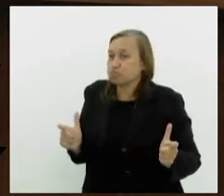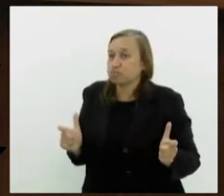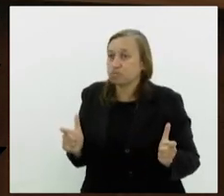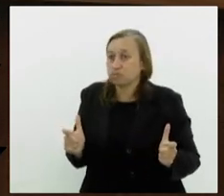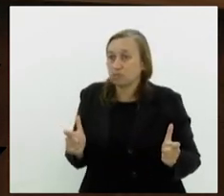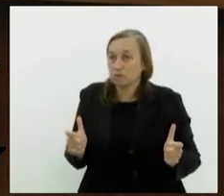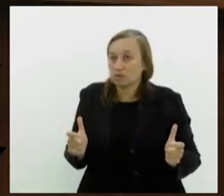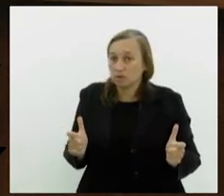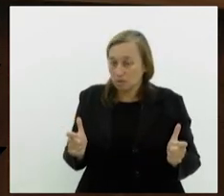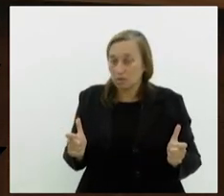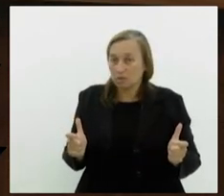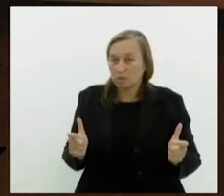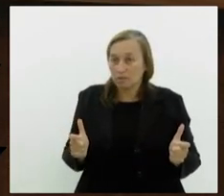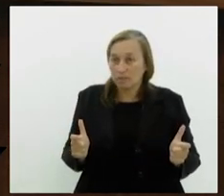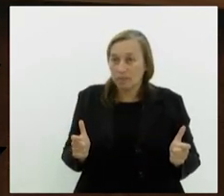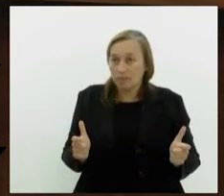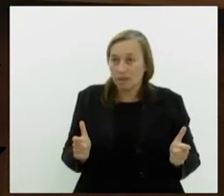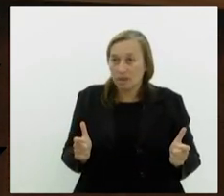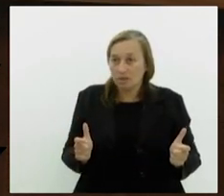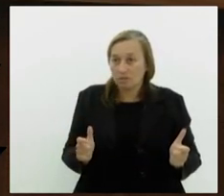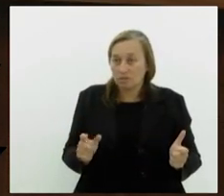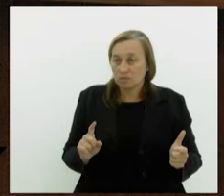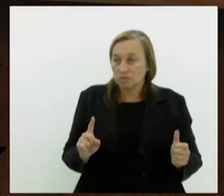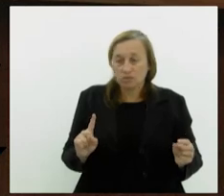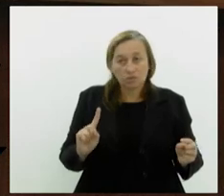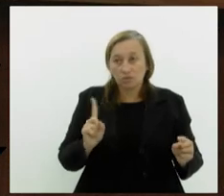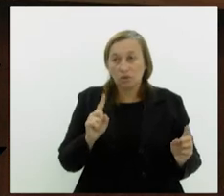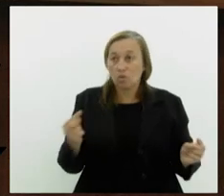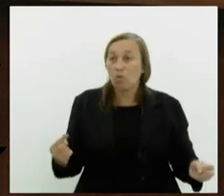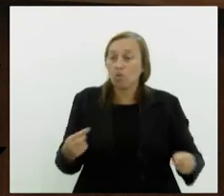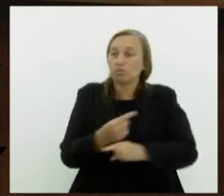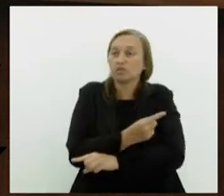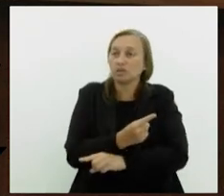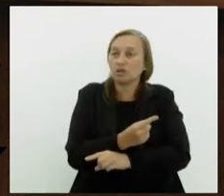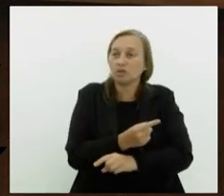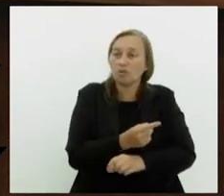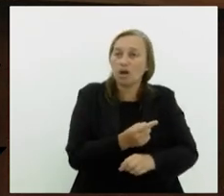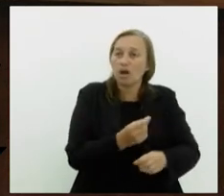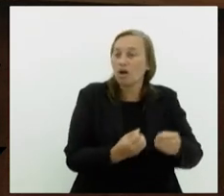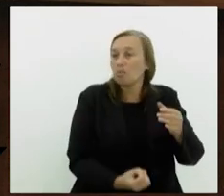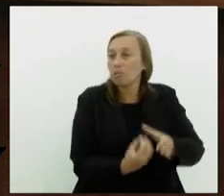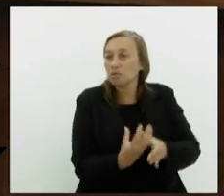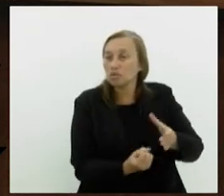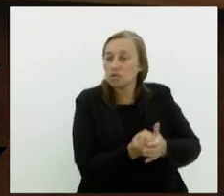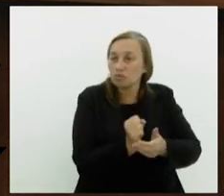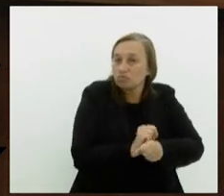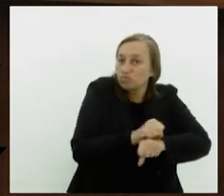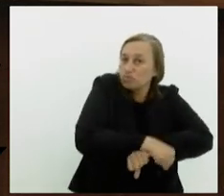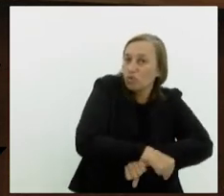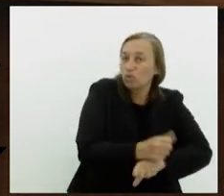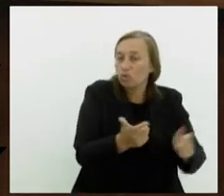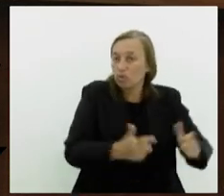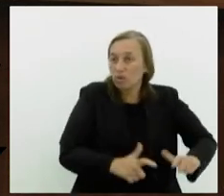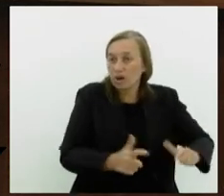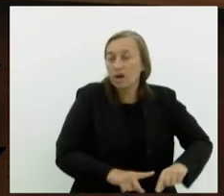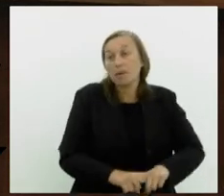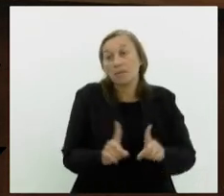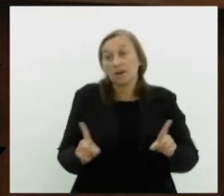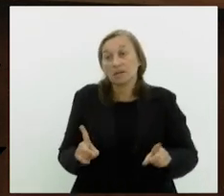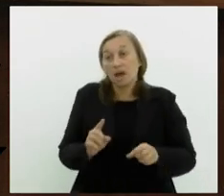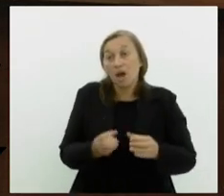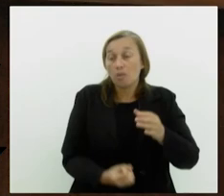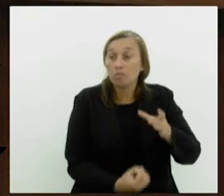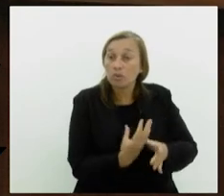que ser larga escala, coisa que não é compatível com a produção de couro daquela região. Mas é uma hipótese, porque a produção de couro